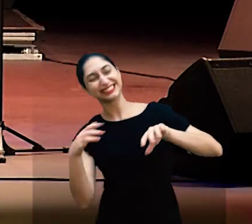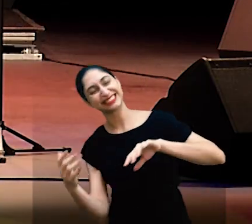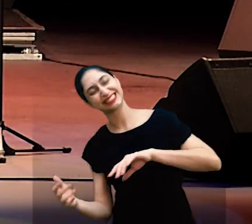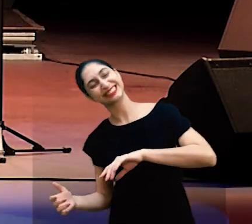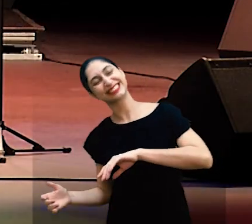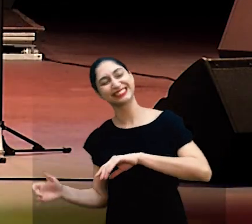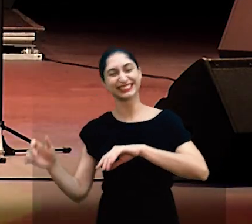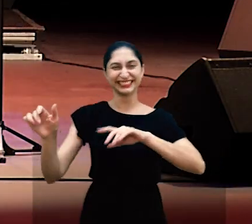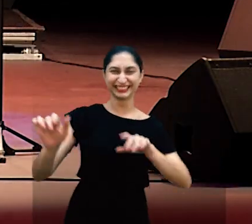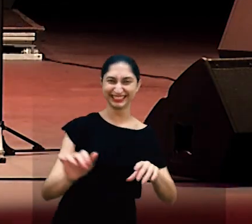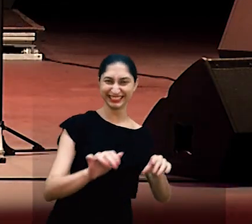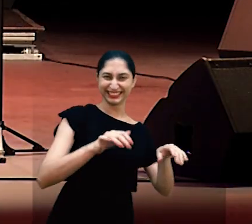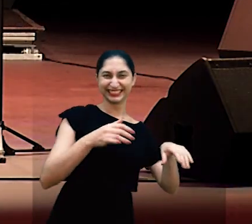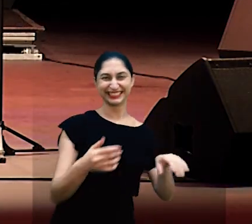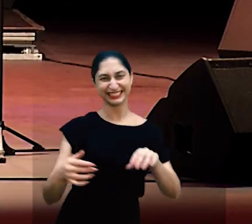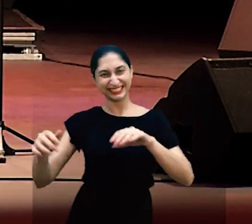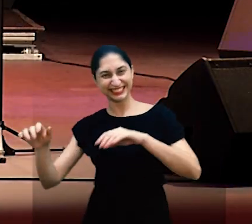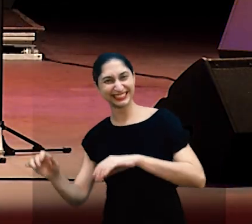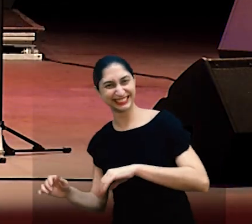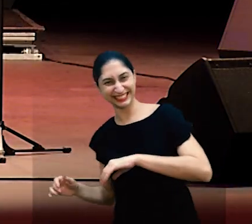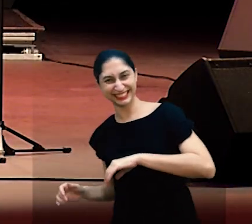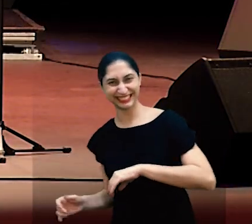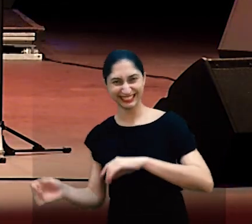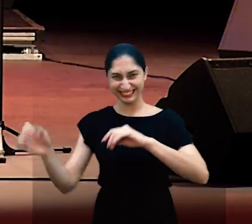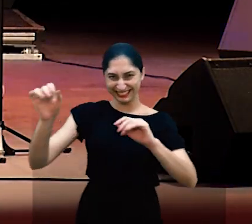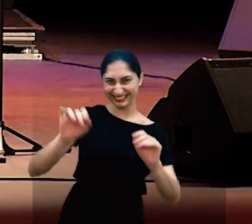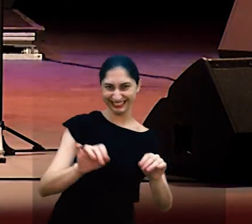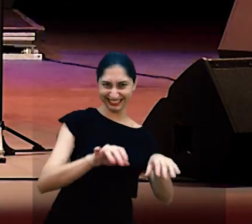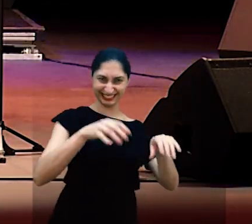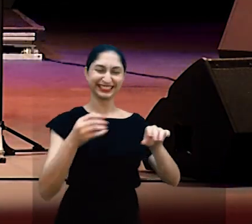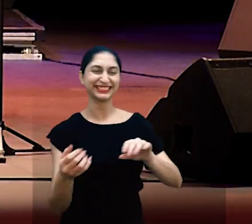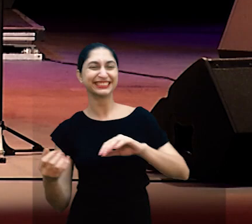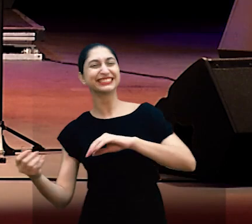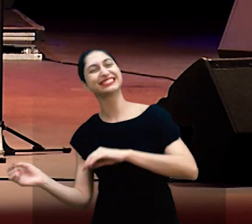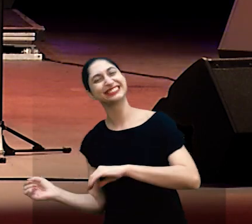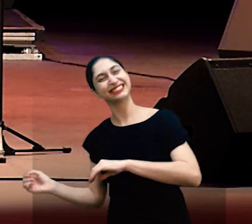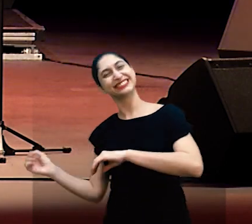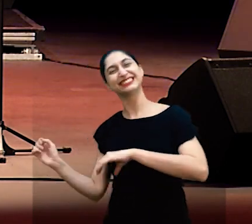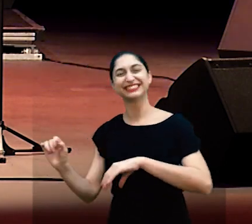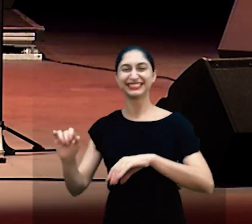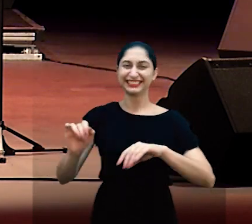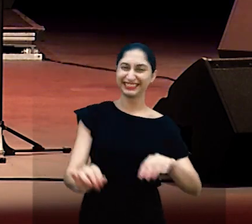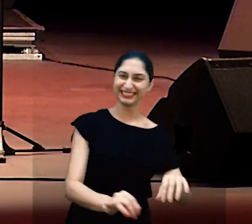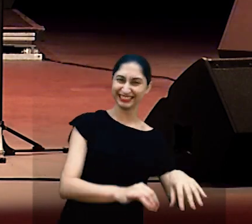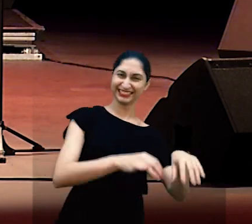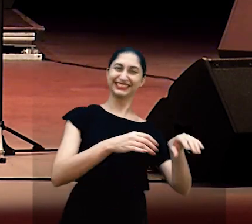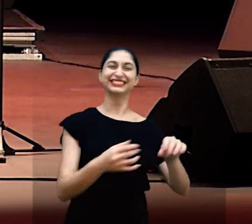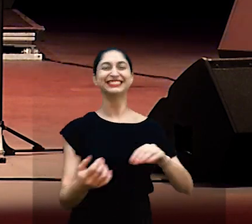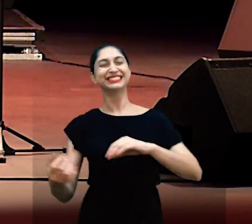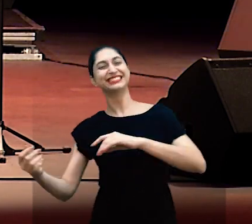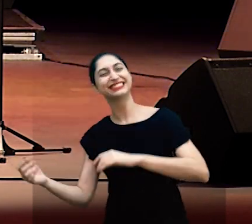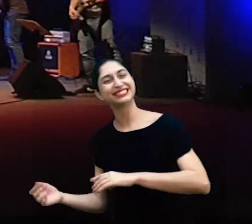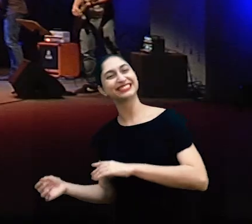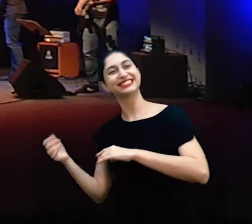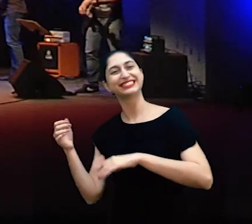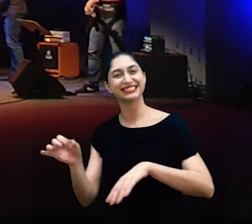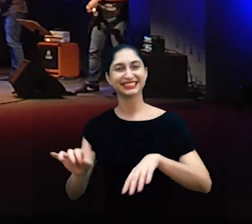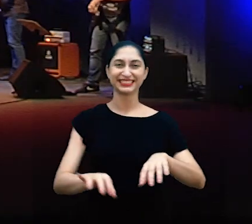ala, ala, ala, ala, ala, ala, ala, ala, ala, ala,